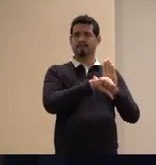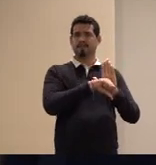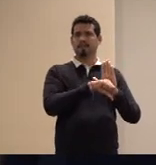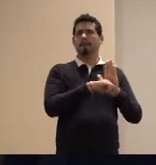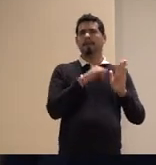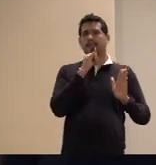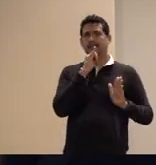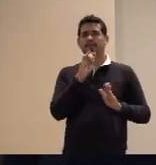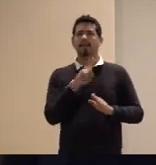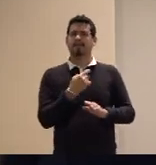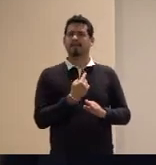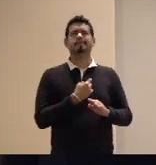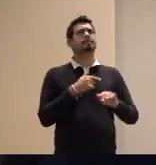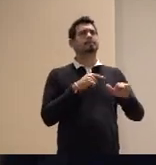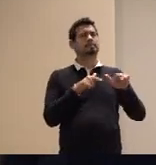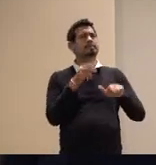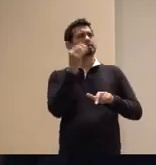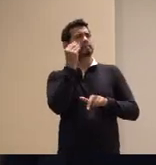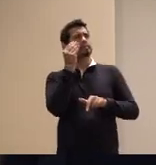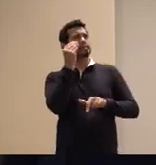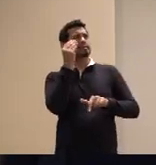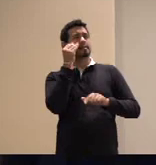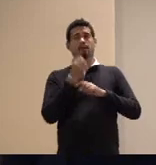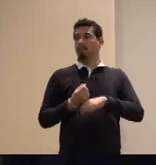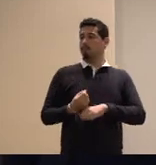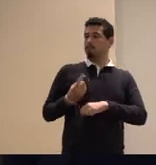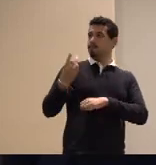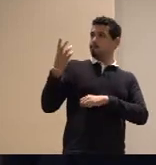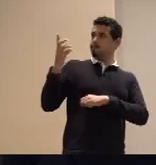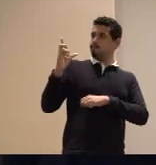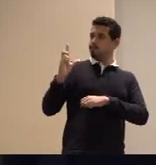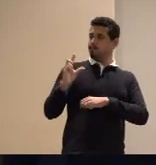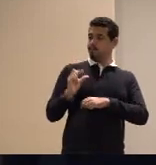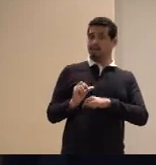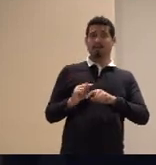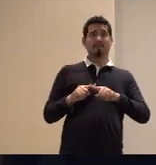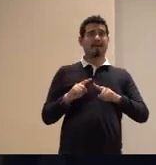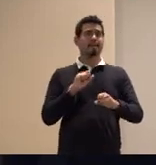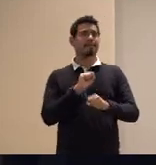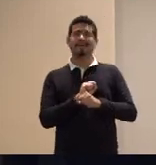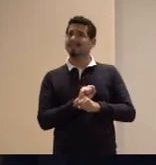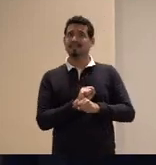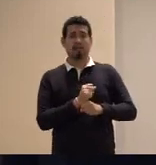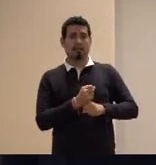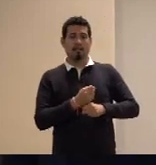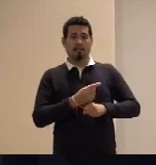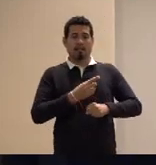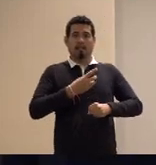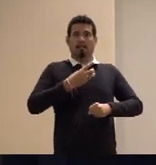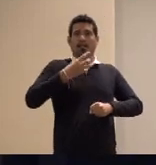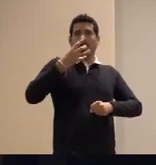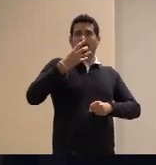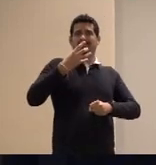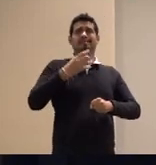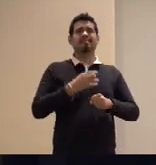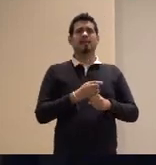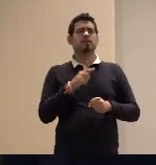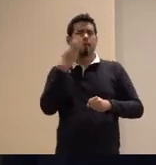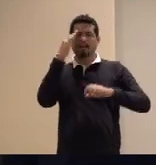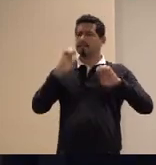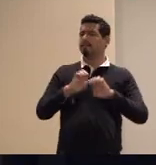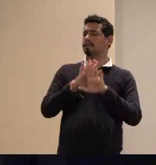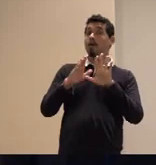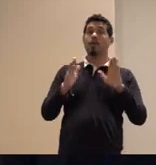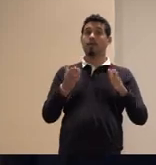venha trabalhando para diminuir os números, em contraponto, eles vêm crescendo, né? Para que vocês entendam, hoje,